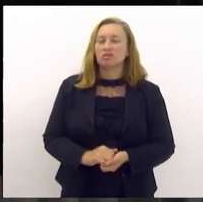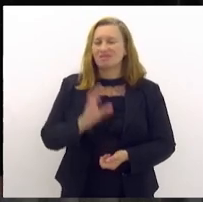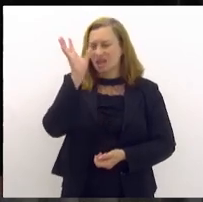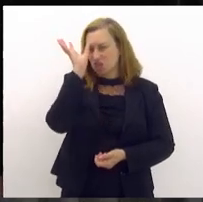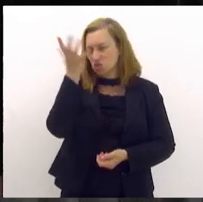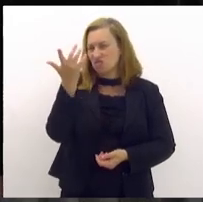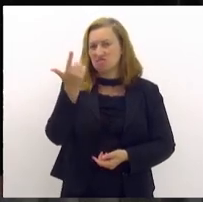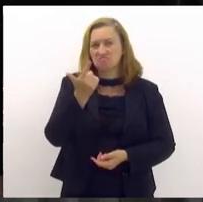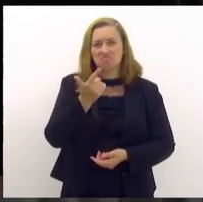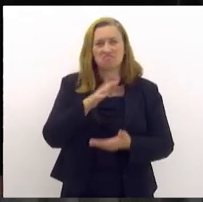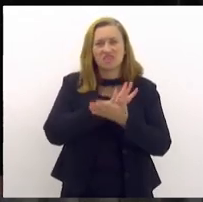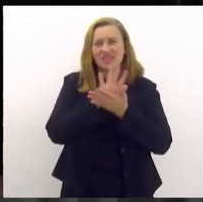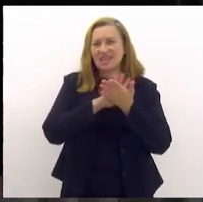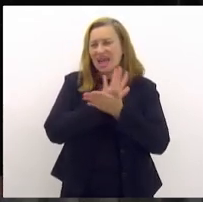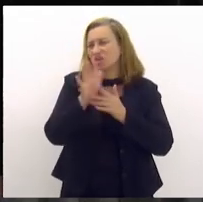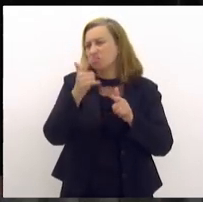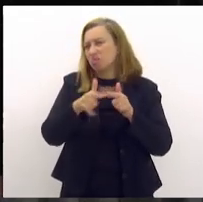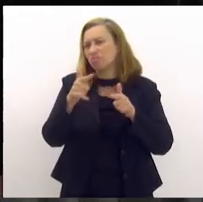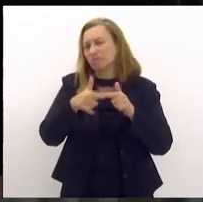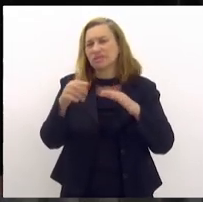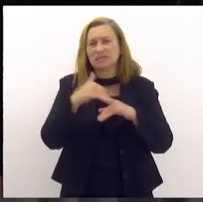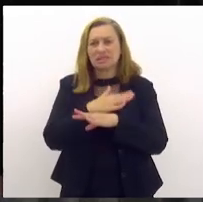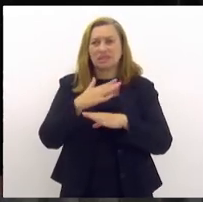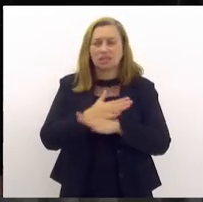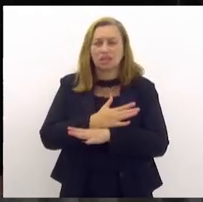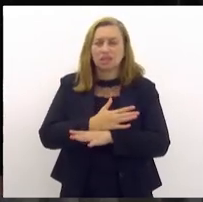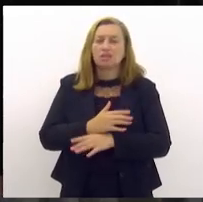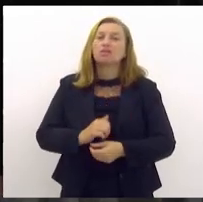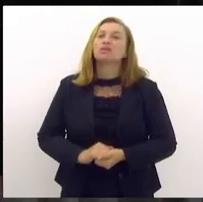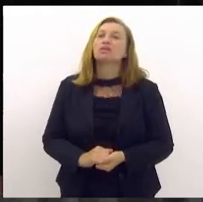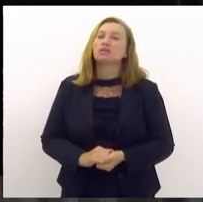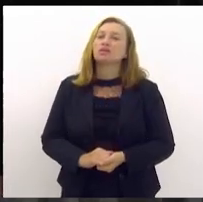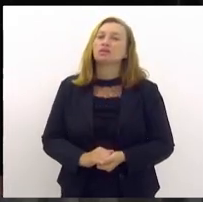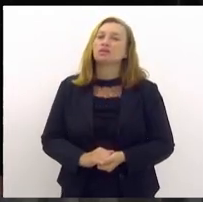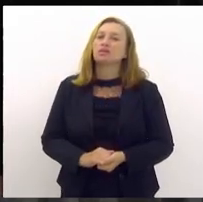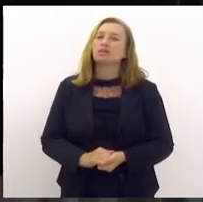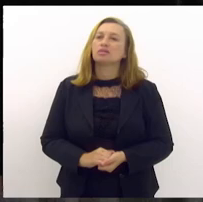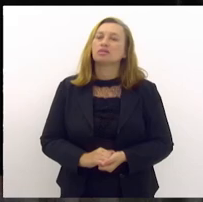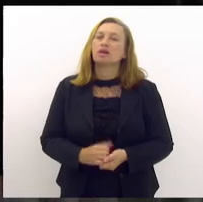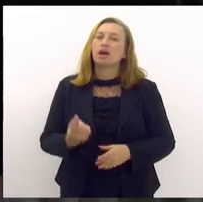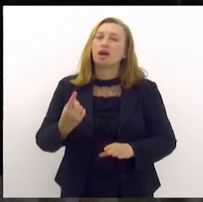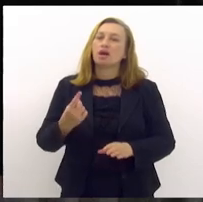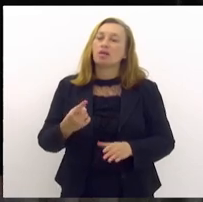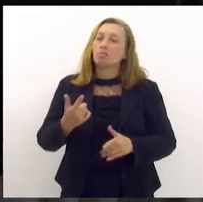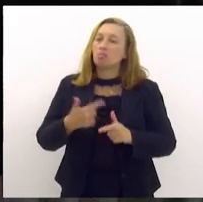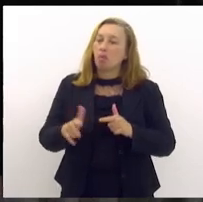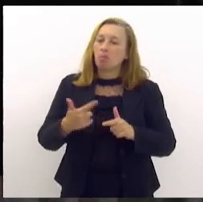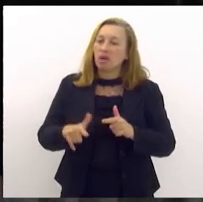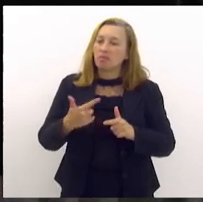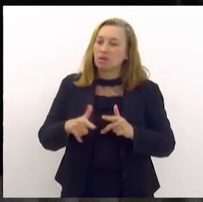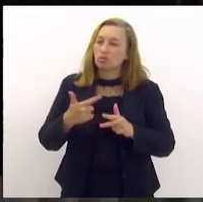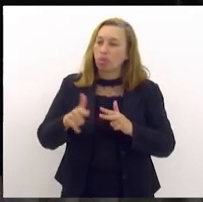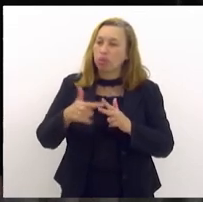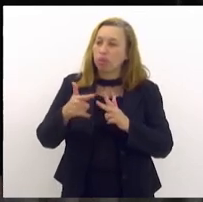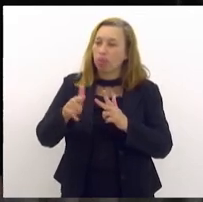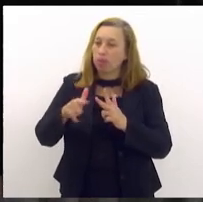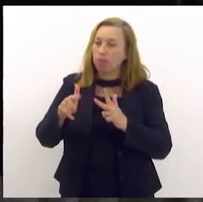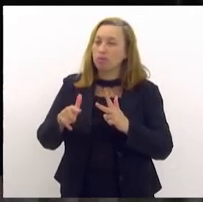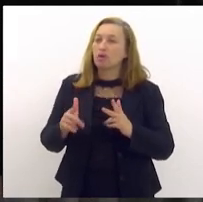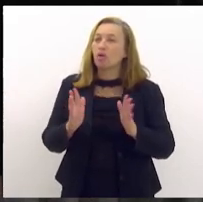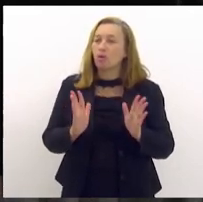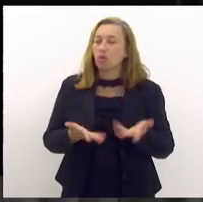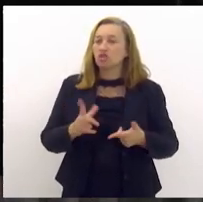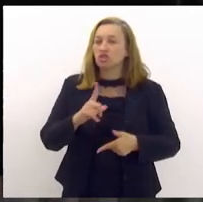resolveu os problemas da nossa cidade e, longe de resolvê-los, aprofundou. Temos hoje um